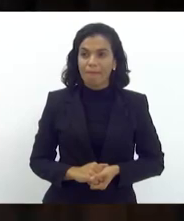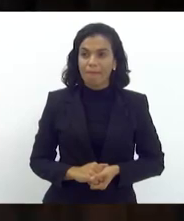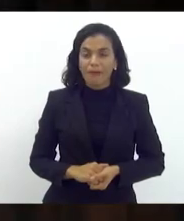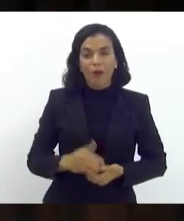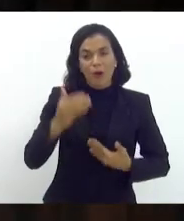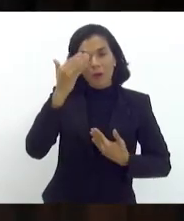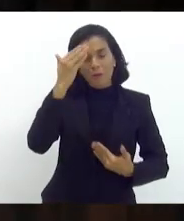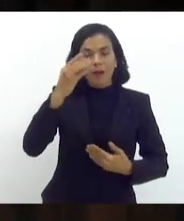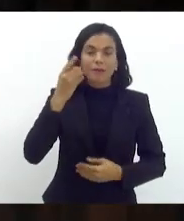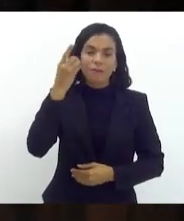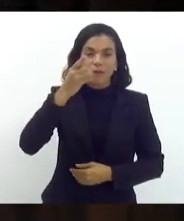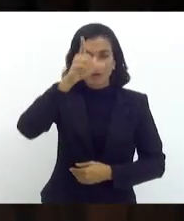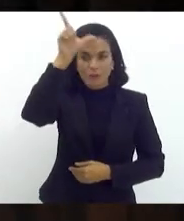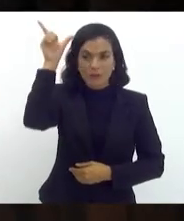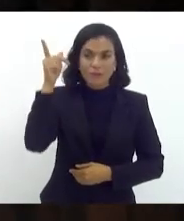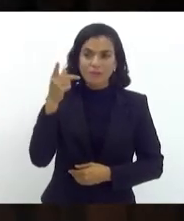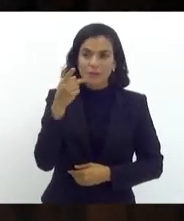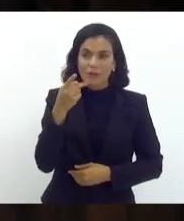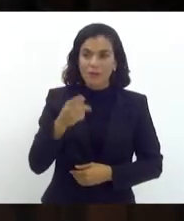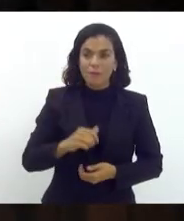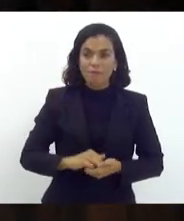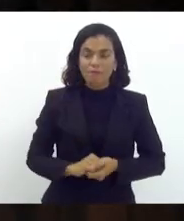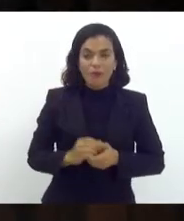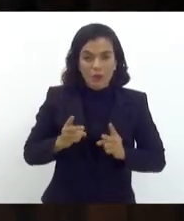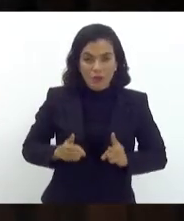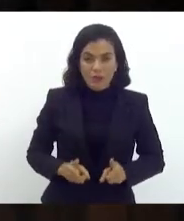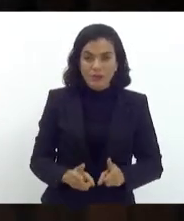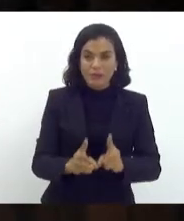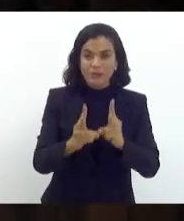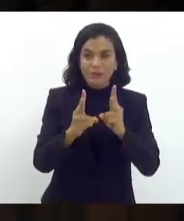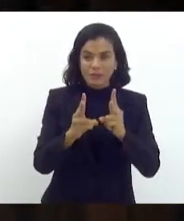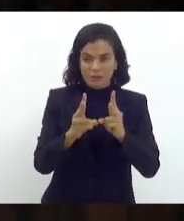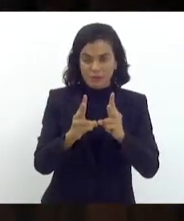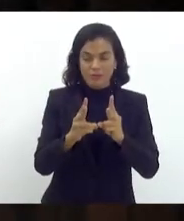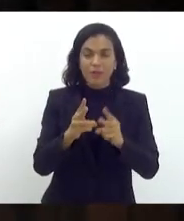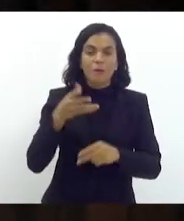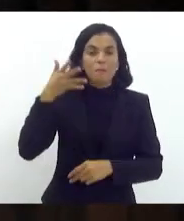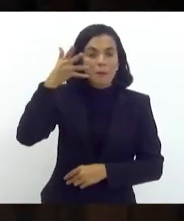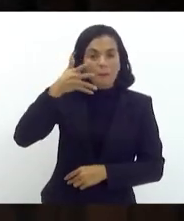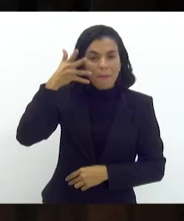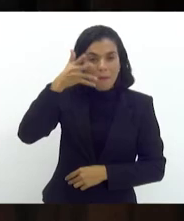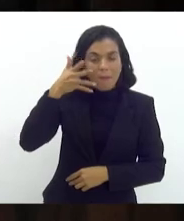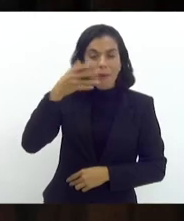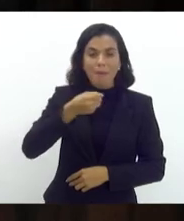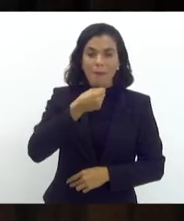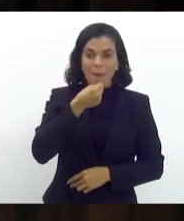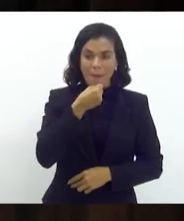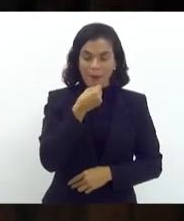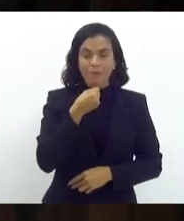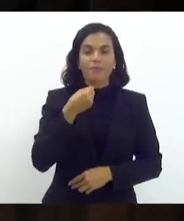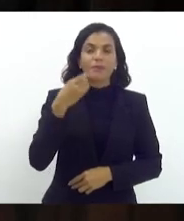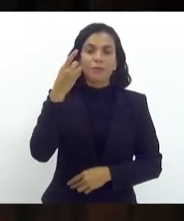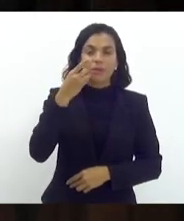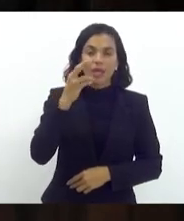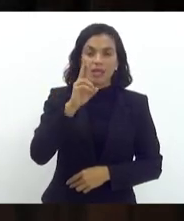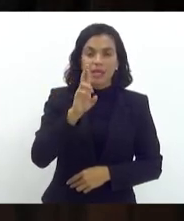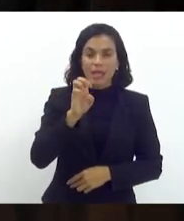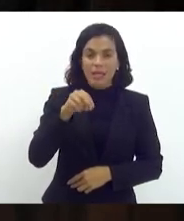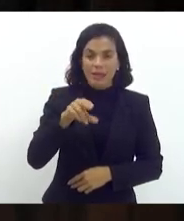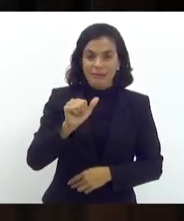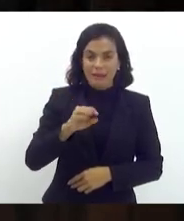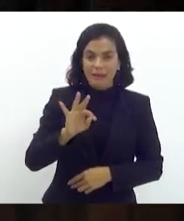Obrigado Deputado Luiz Paulo dando sequência aqui a nossas oradores próxima deputada Renata Souza